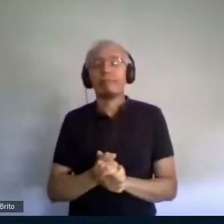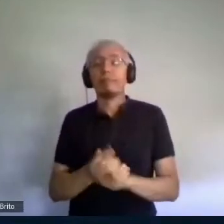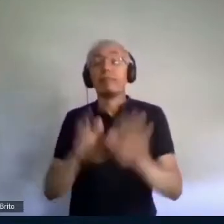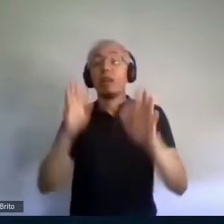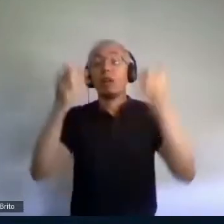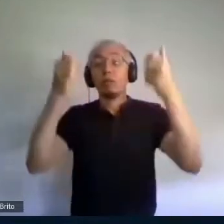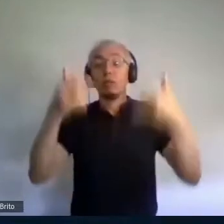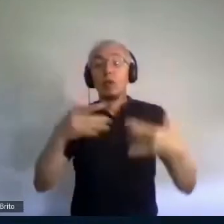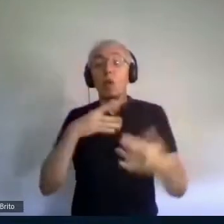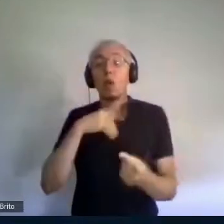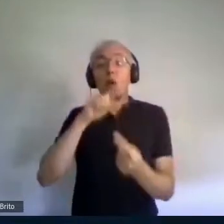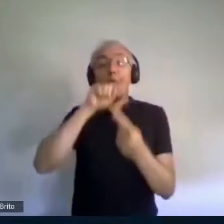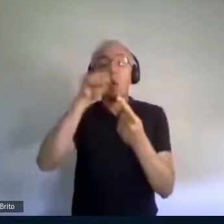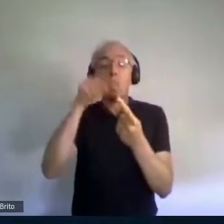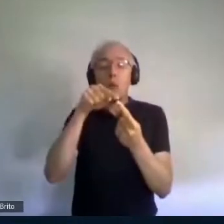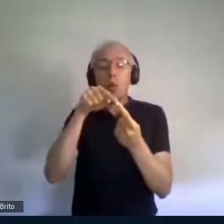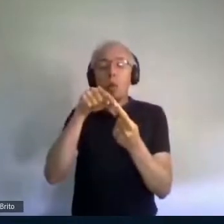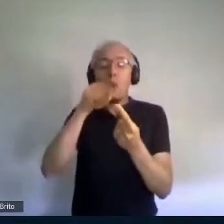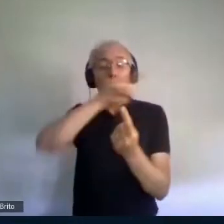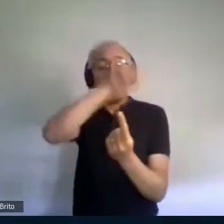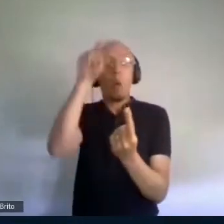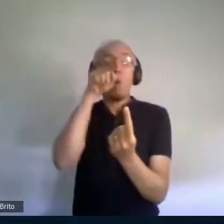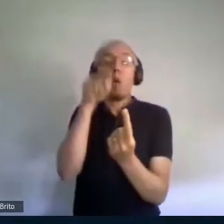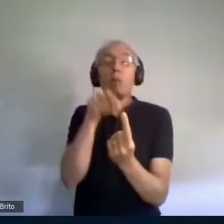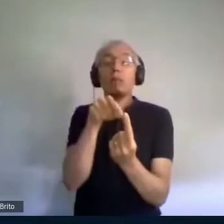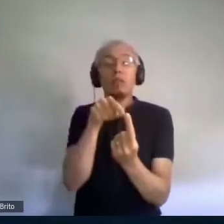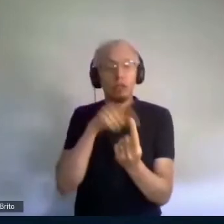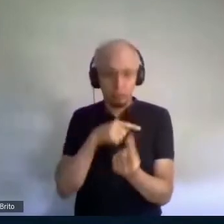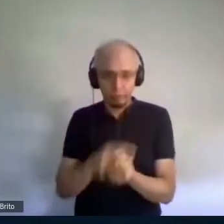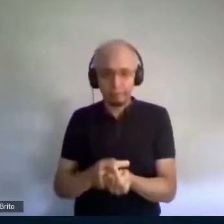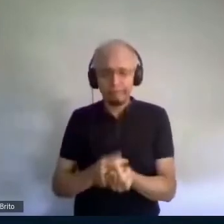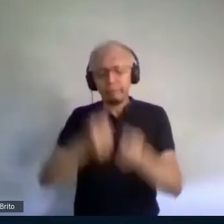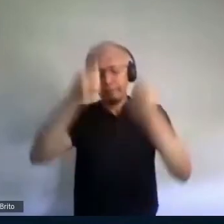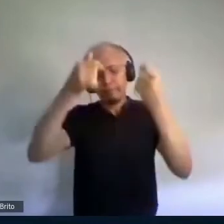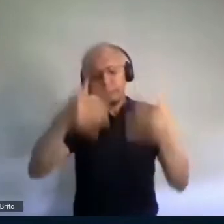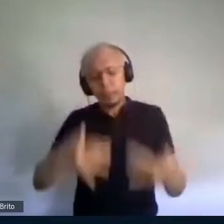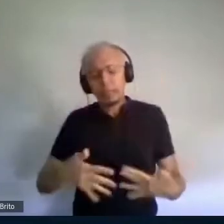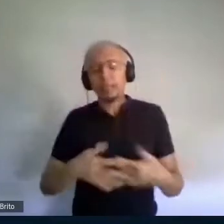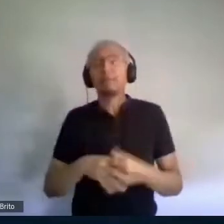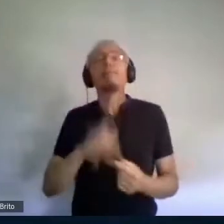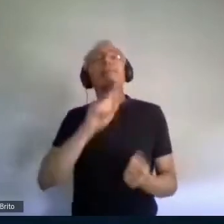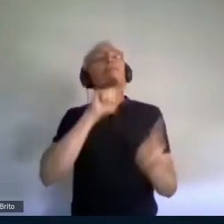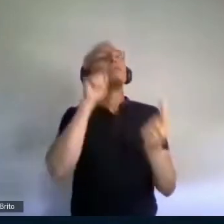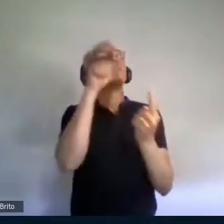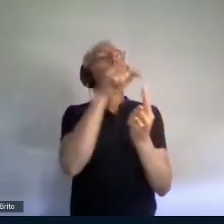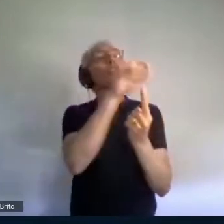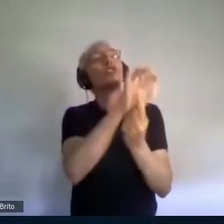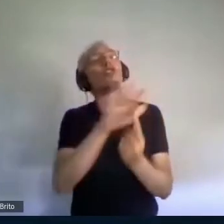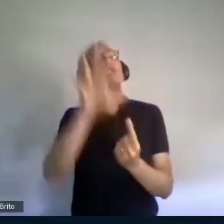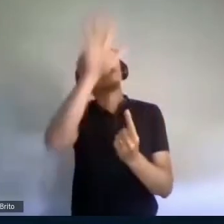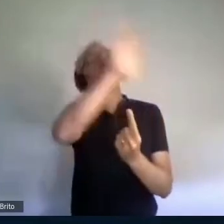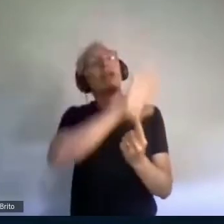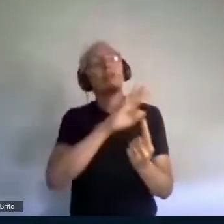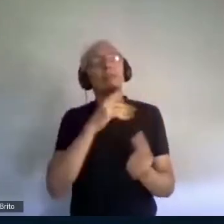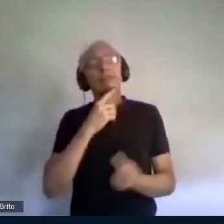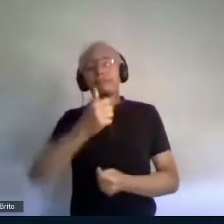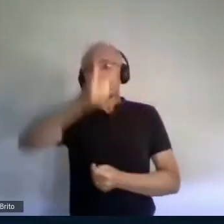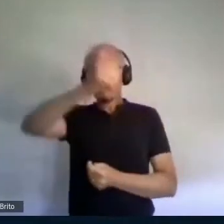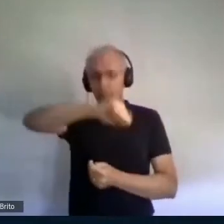seus objetivos... você anuncia no seu objetivo geral analisar os